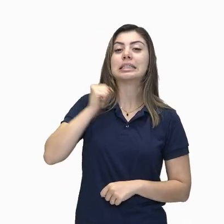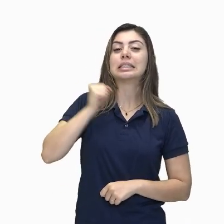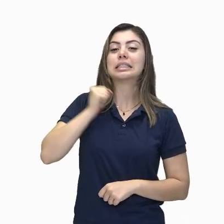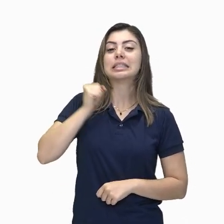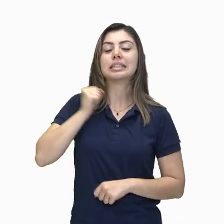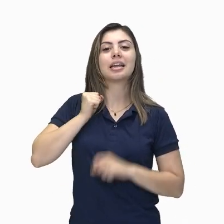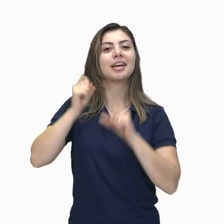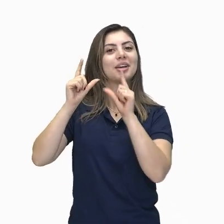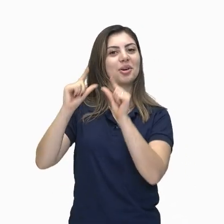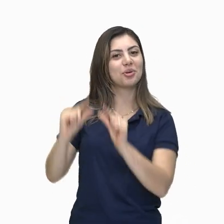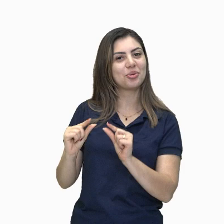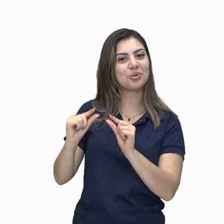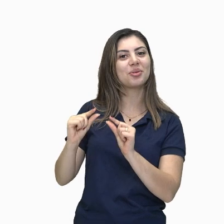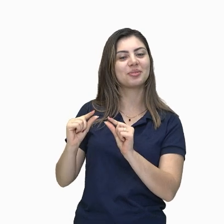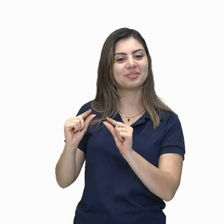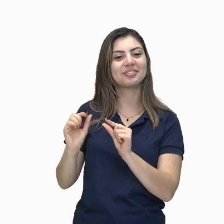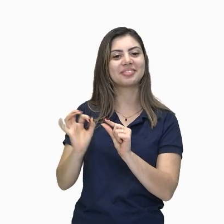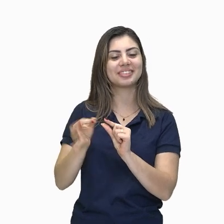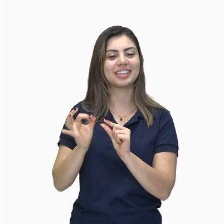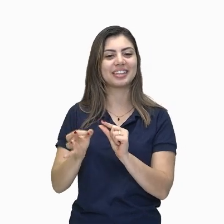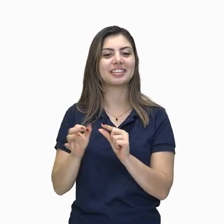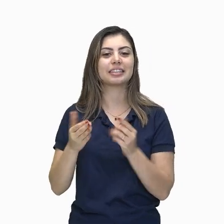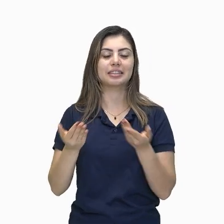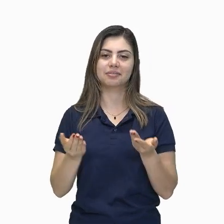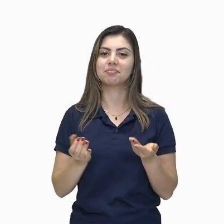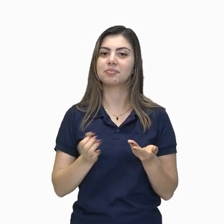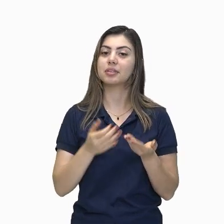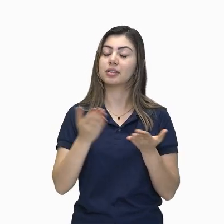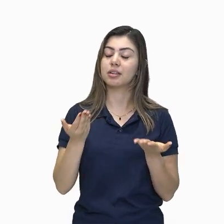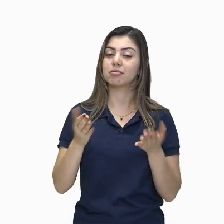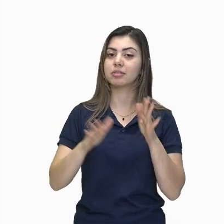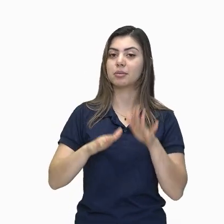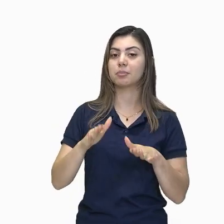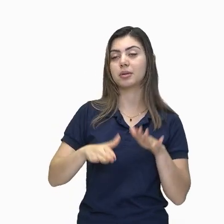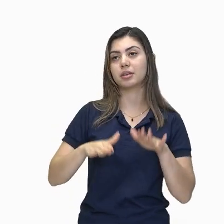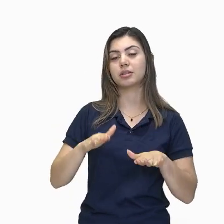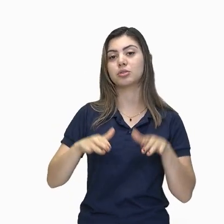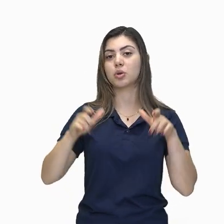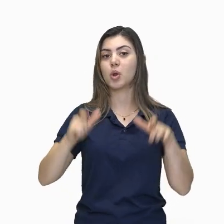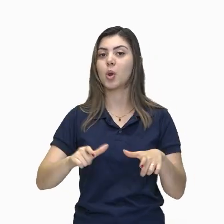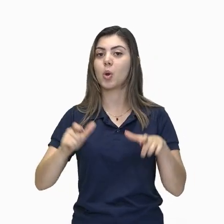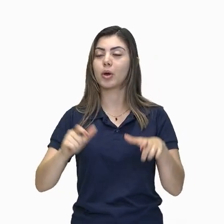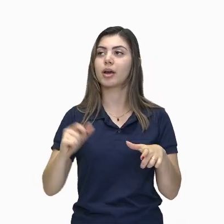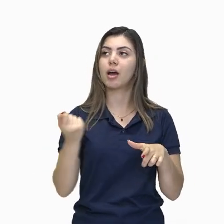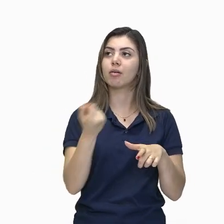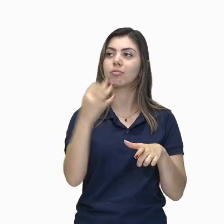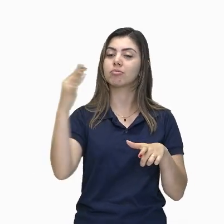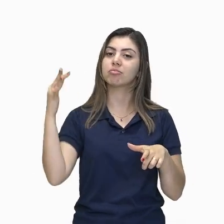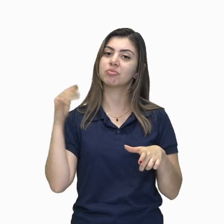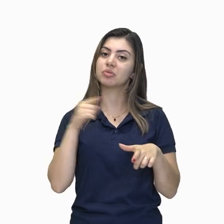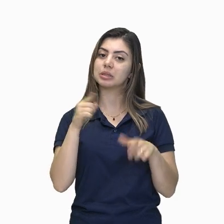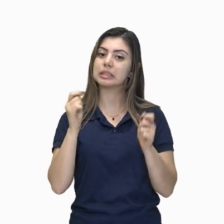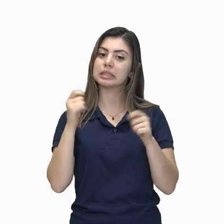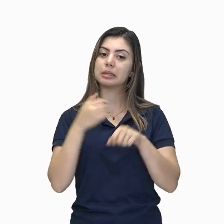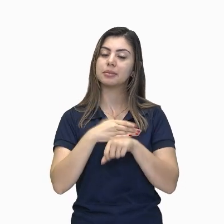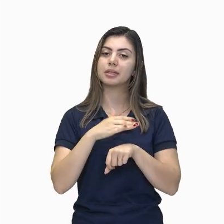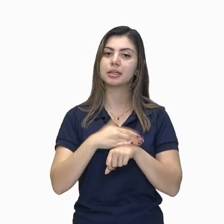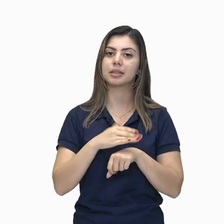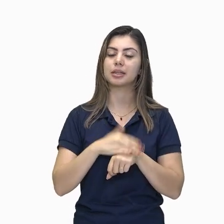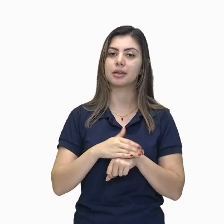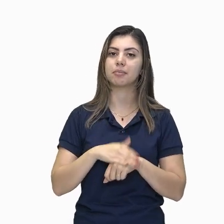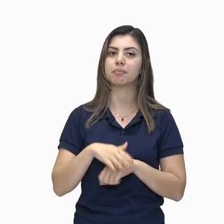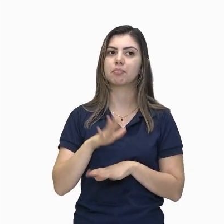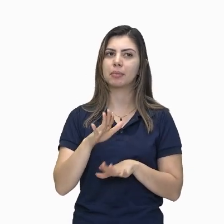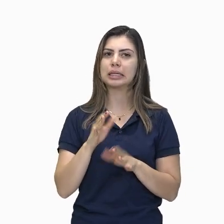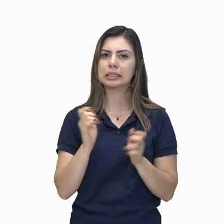nível de estresse, gente. O SUP, ele ajuda muito, independente do ambiente que você for praticar. Até mesmo,